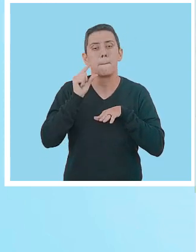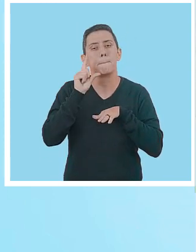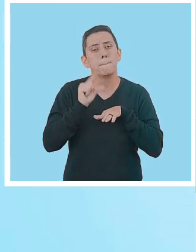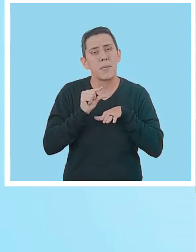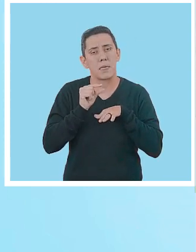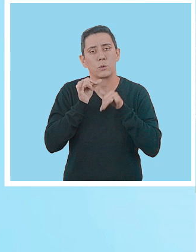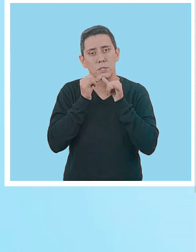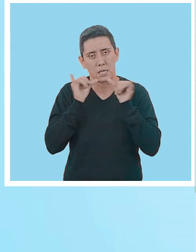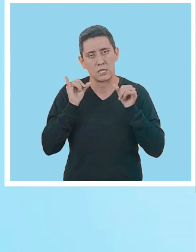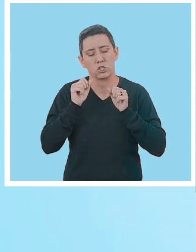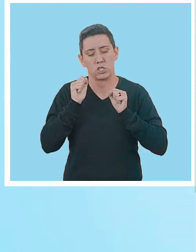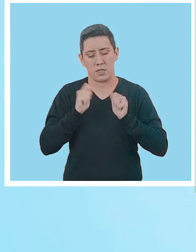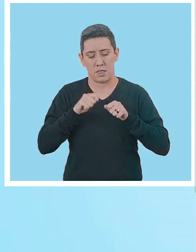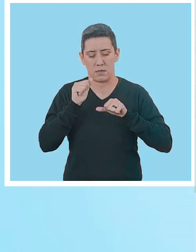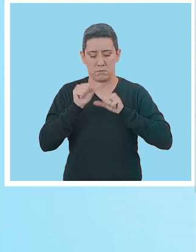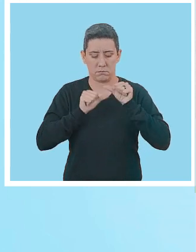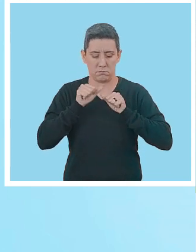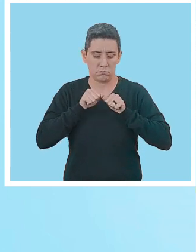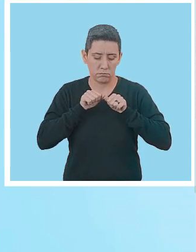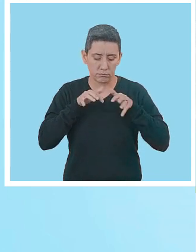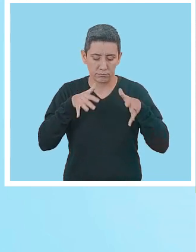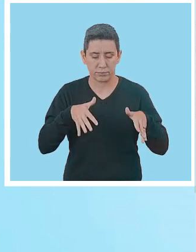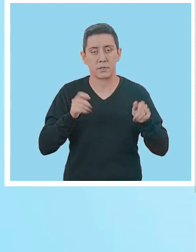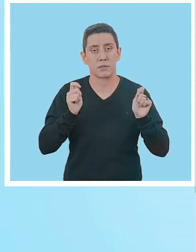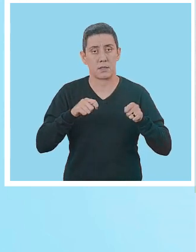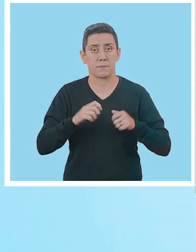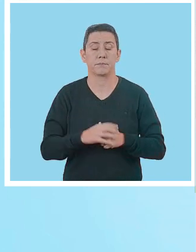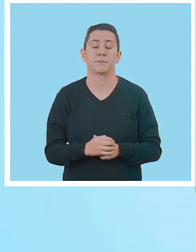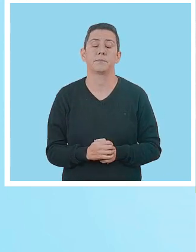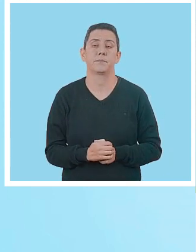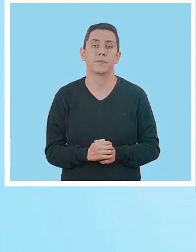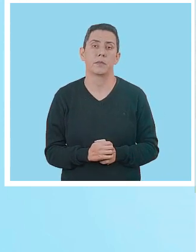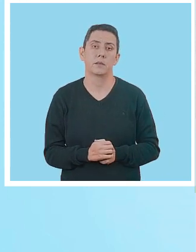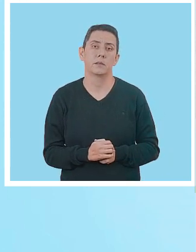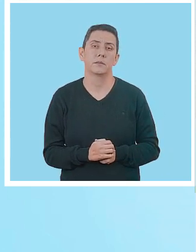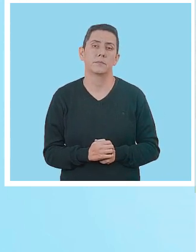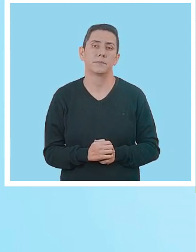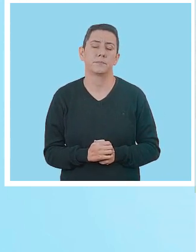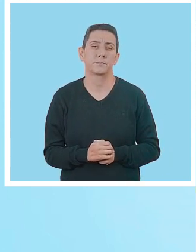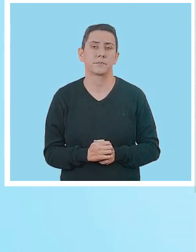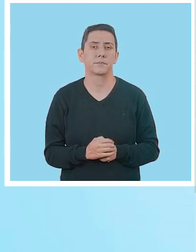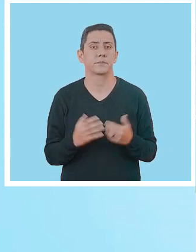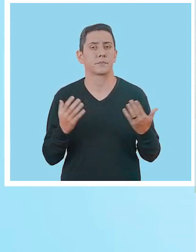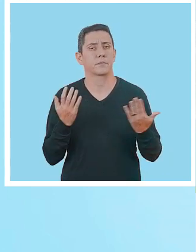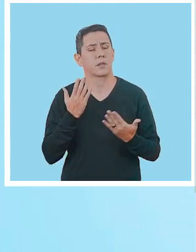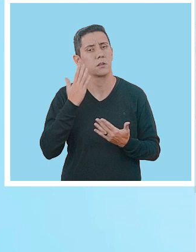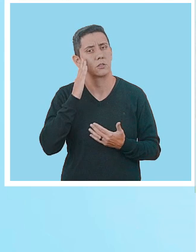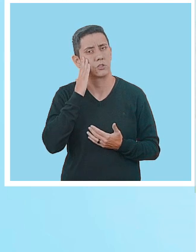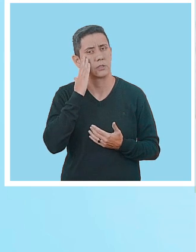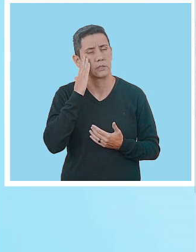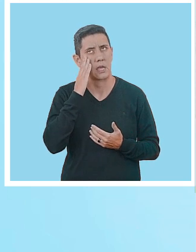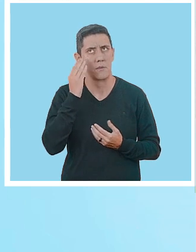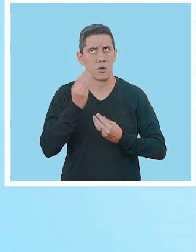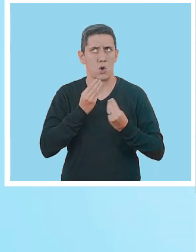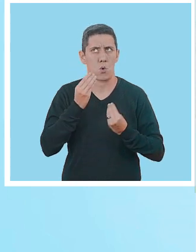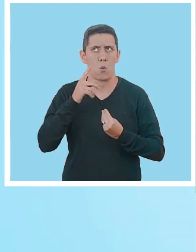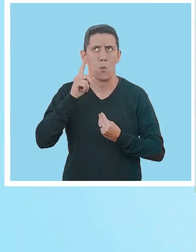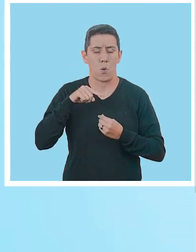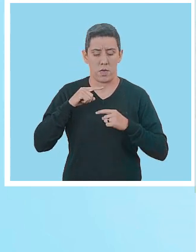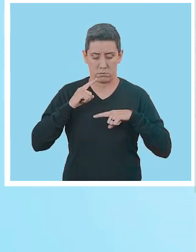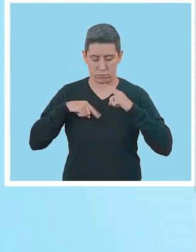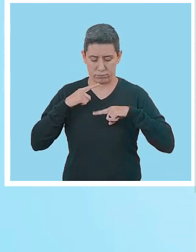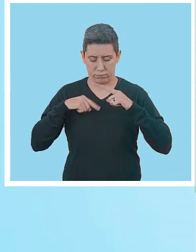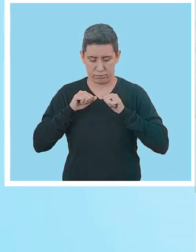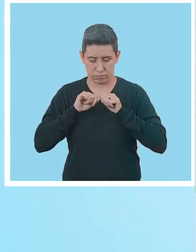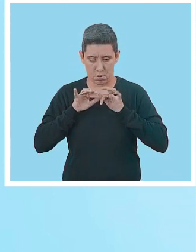distribuição é perto do consumo e aí olhando a distribuição né Falando em geração distribuída